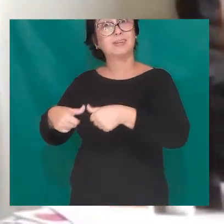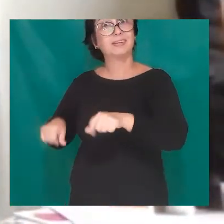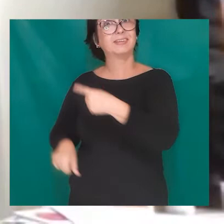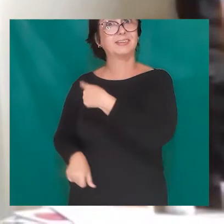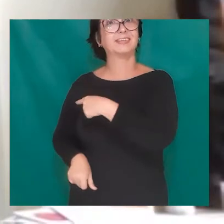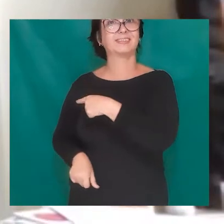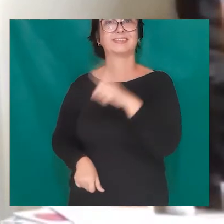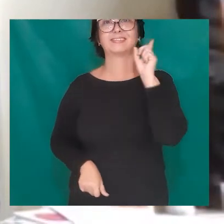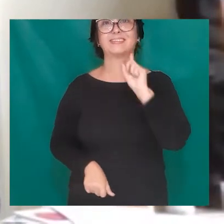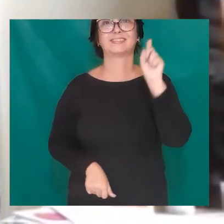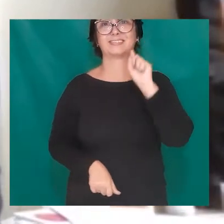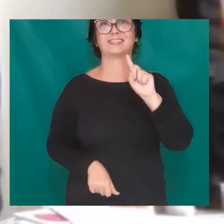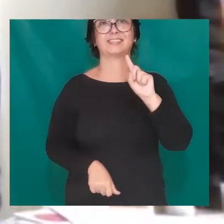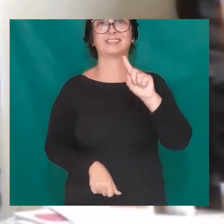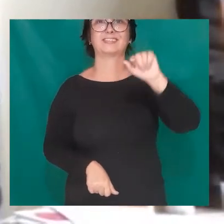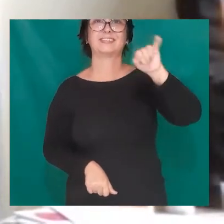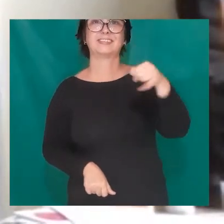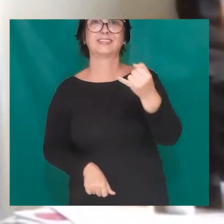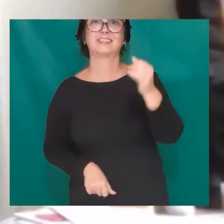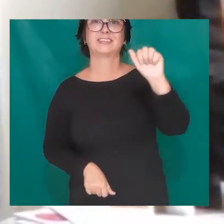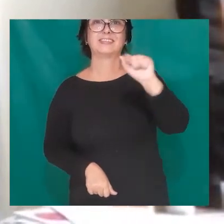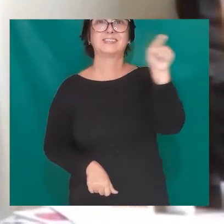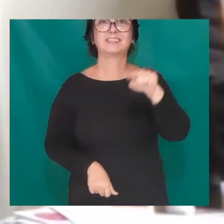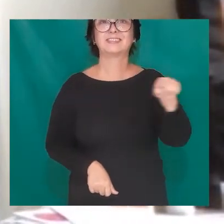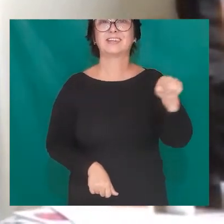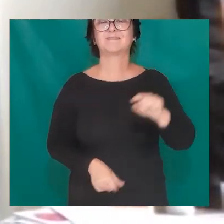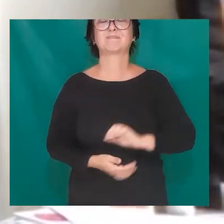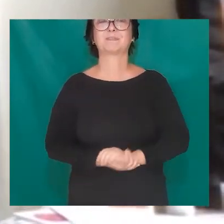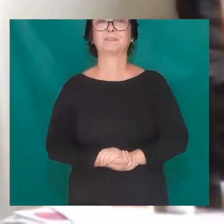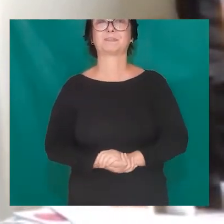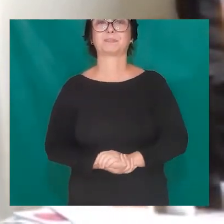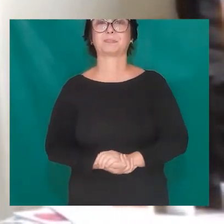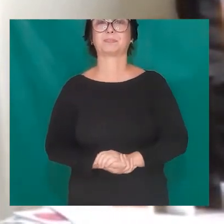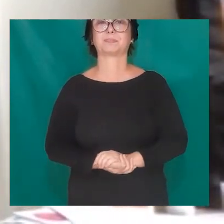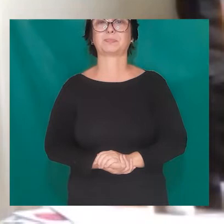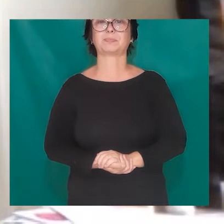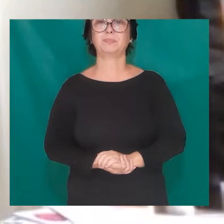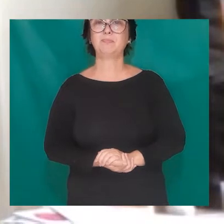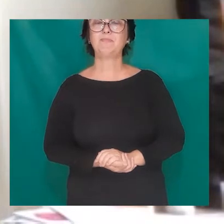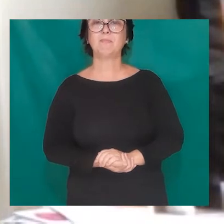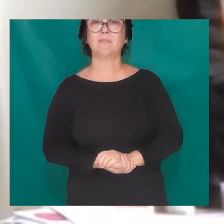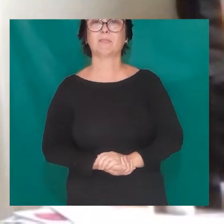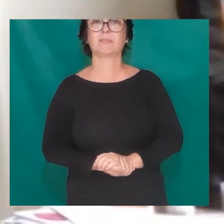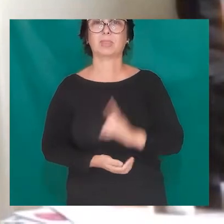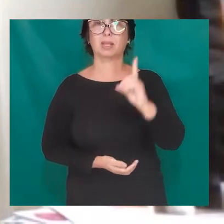no jazz aqui, né? no segmento do jazz aí. E tem tido bastante êxito, todos os meus